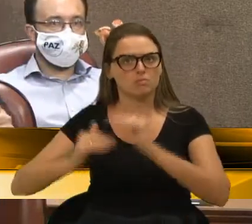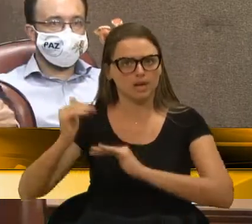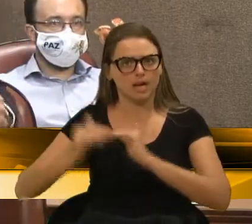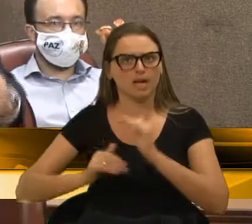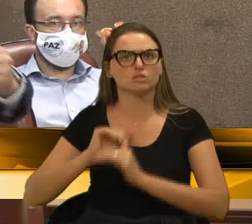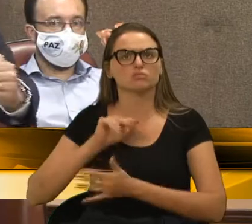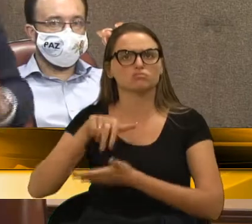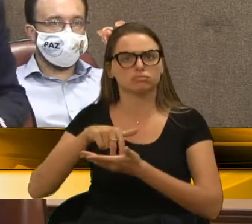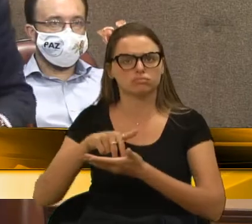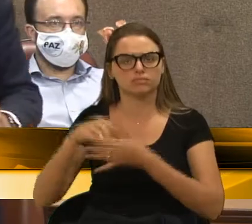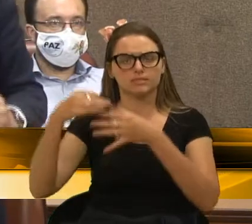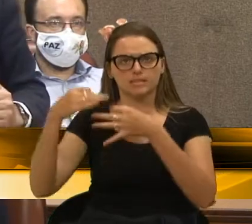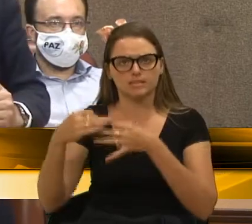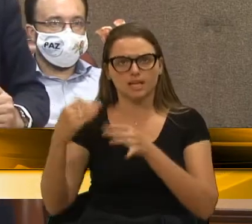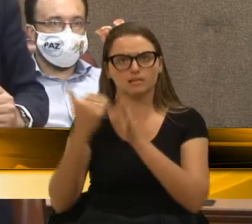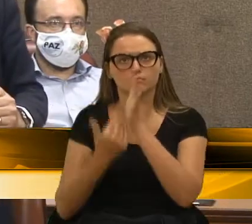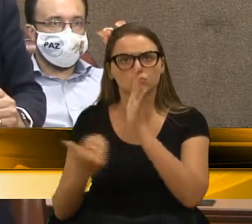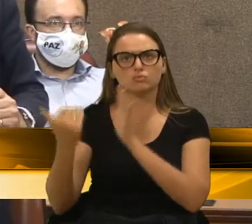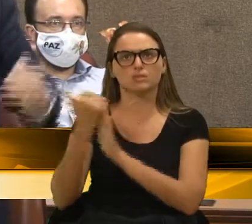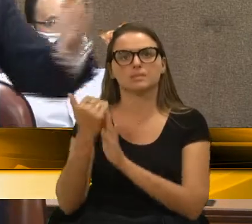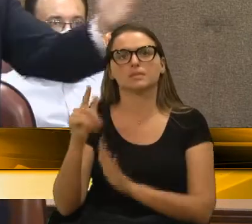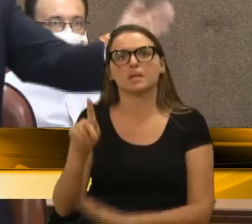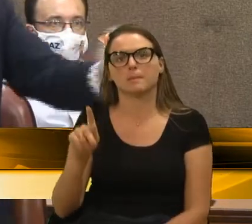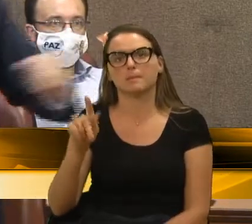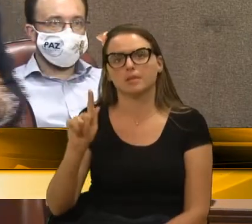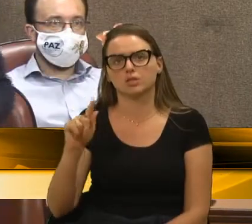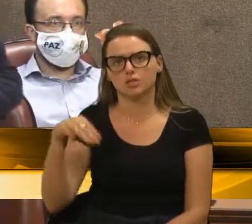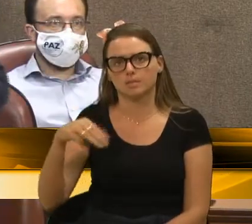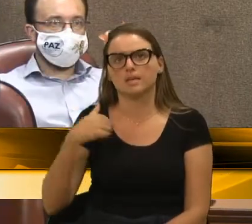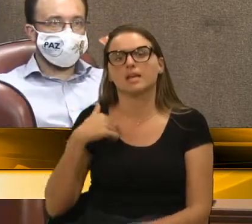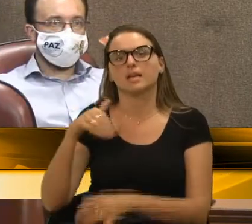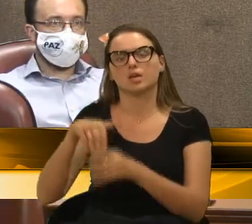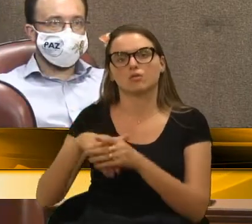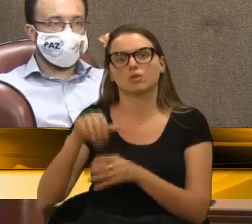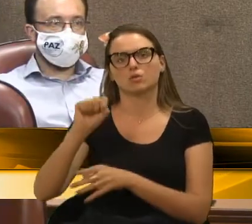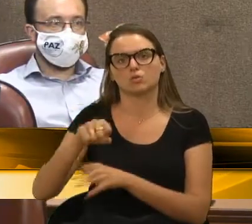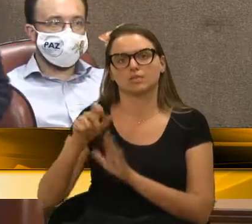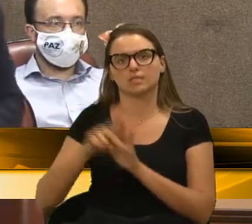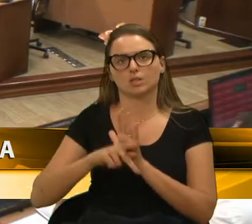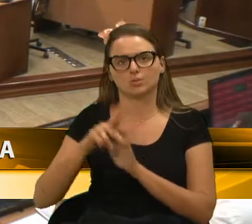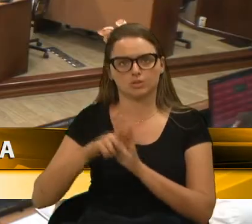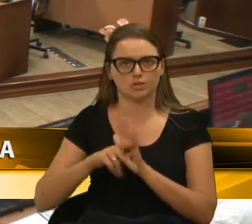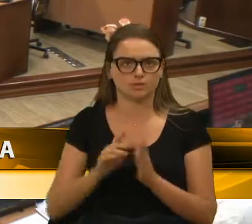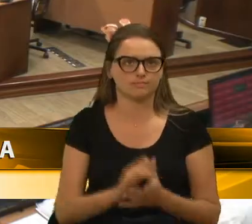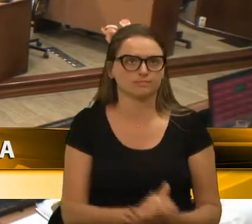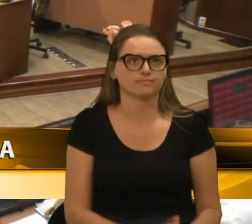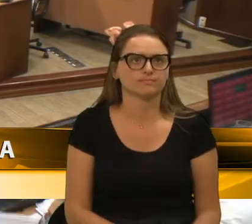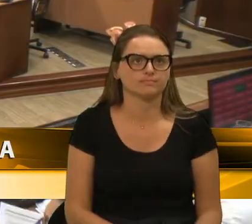forte nos interesses do município através da PGM, eu vou votar favorável ao projeto, presidente.